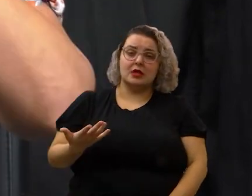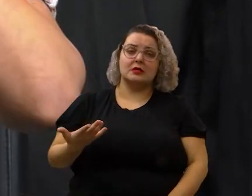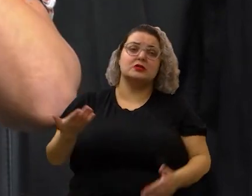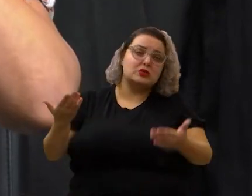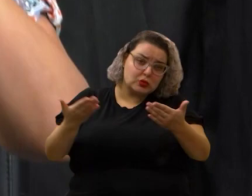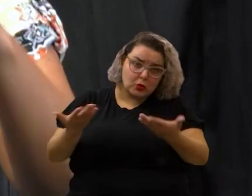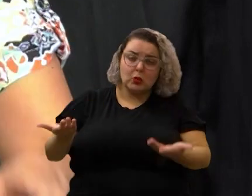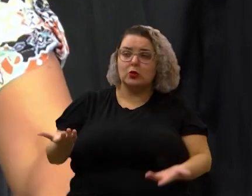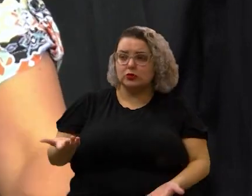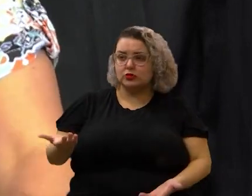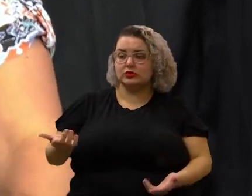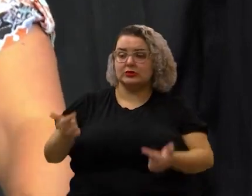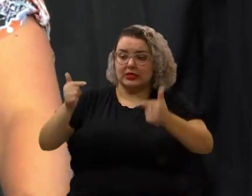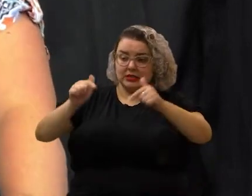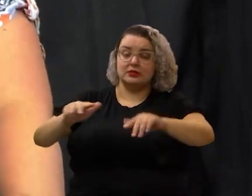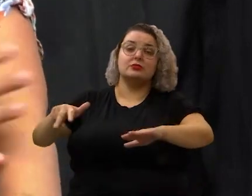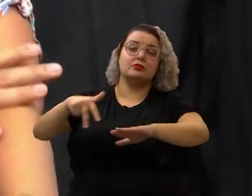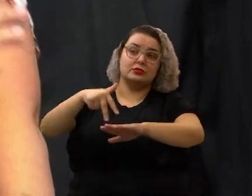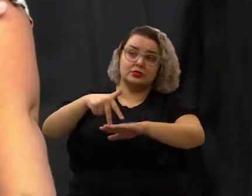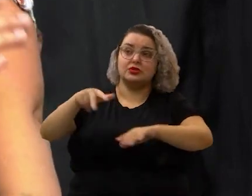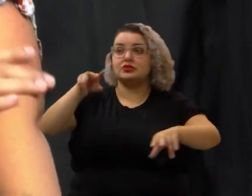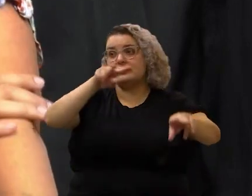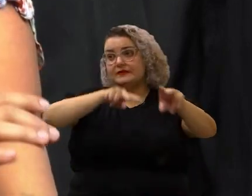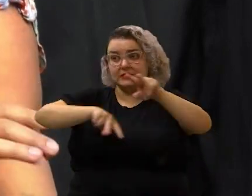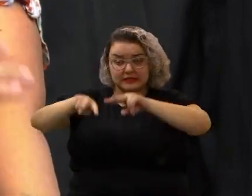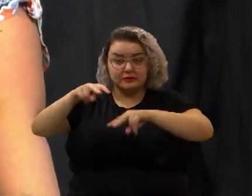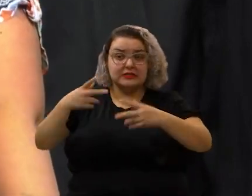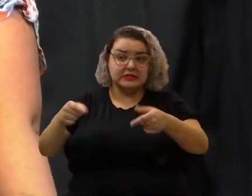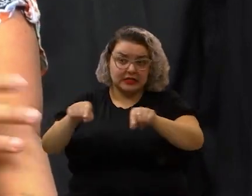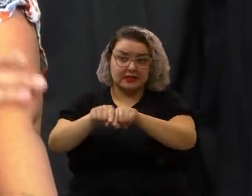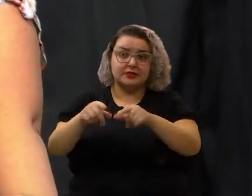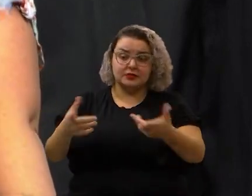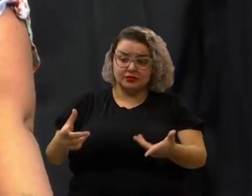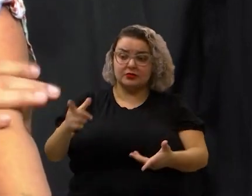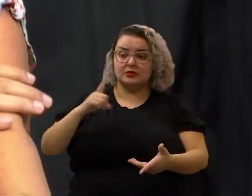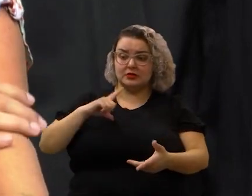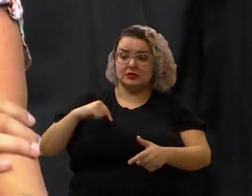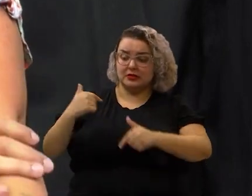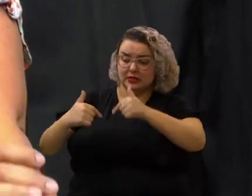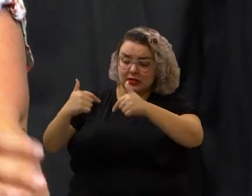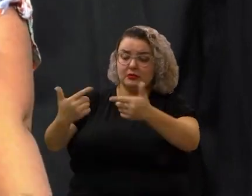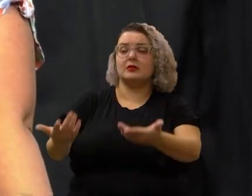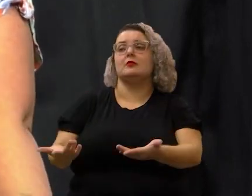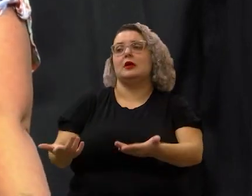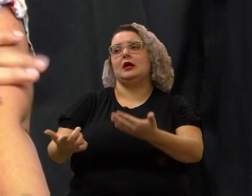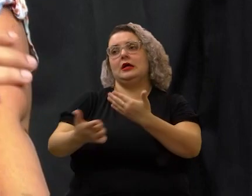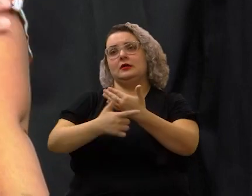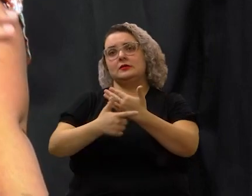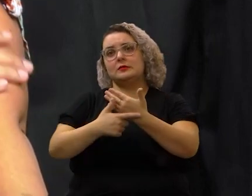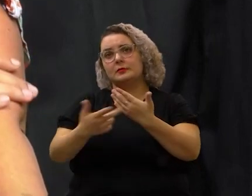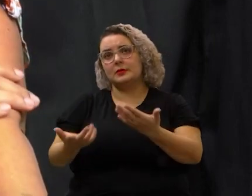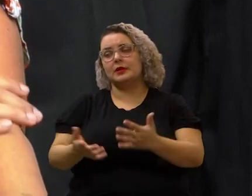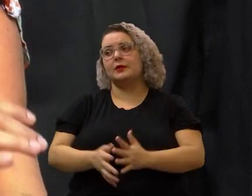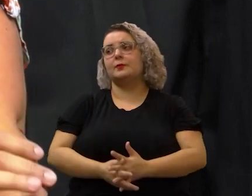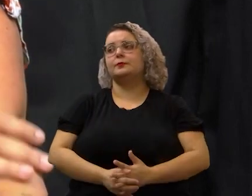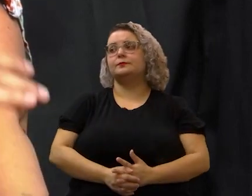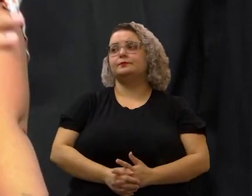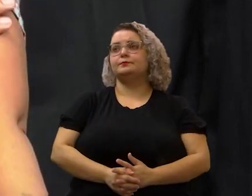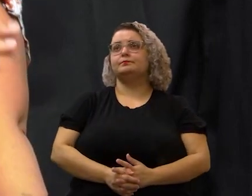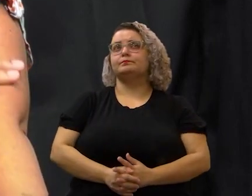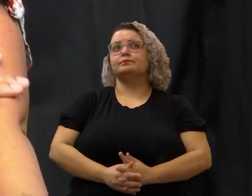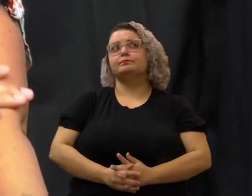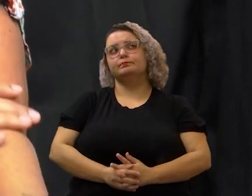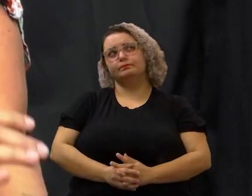cidade de Campinas, né? Sim. Estando nesse espaço de visibilidade, tenho feito, né, esse